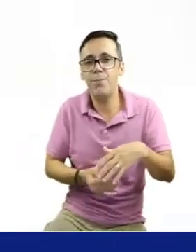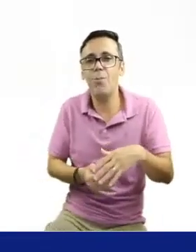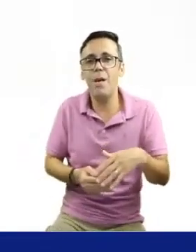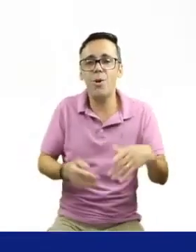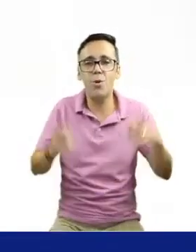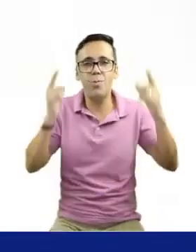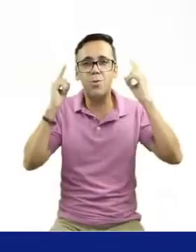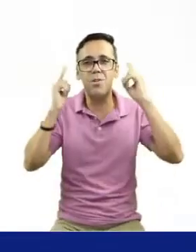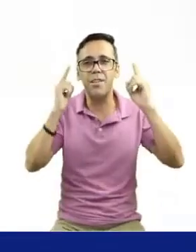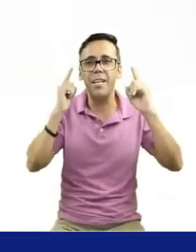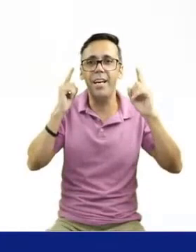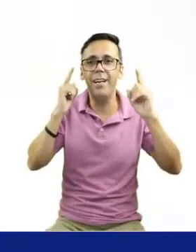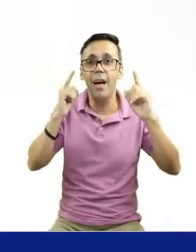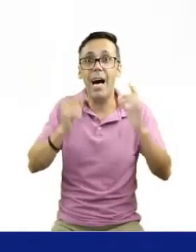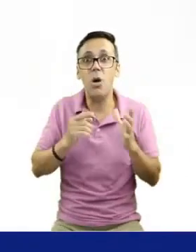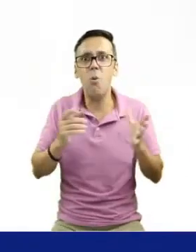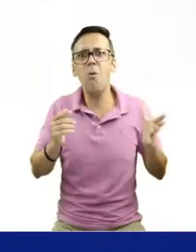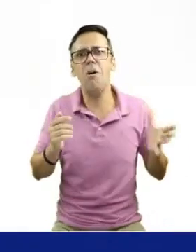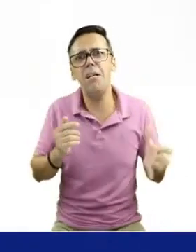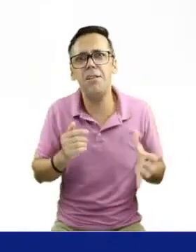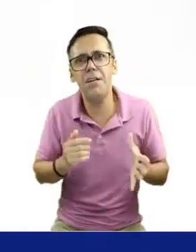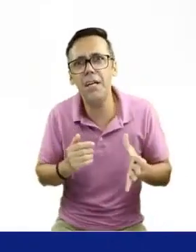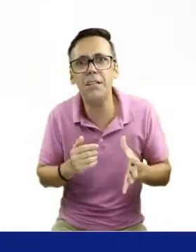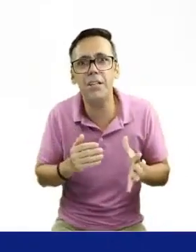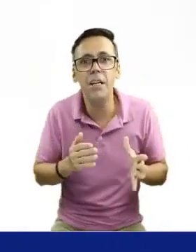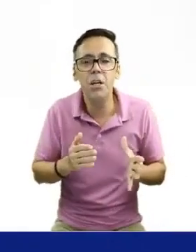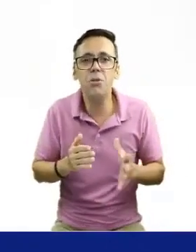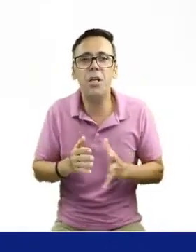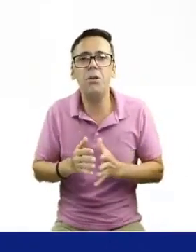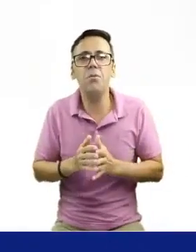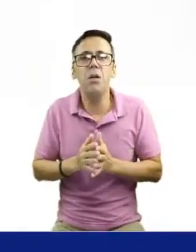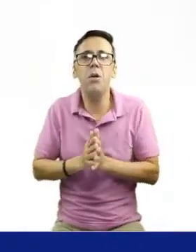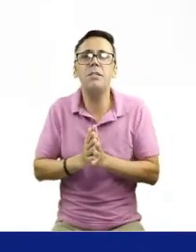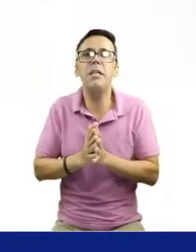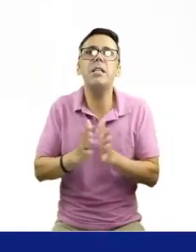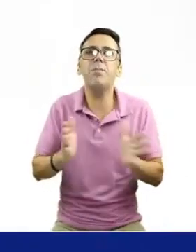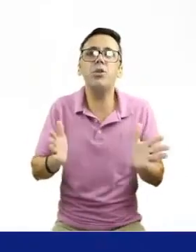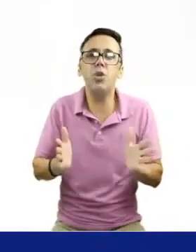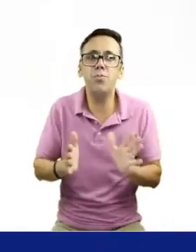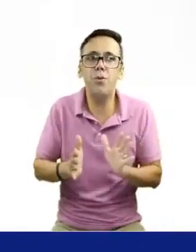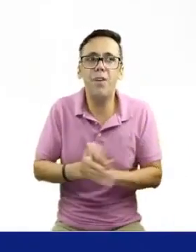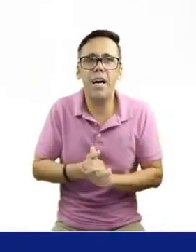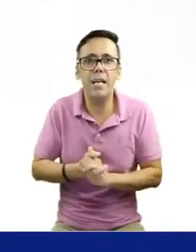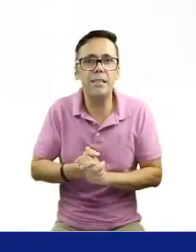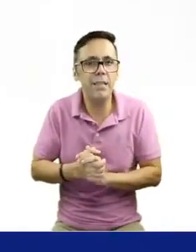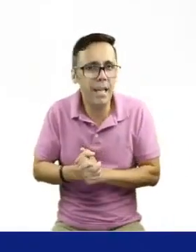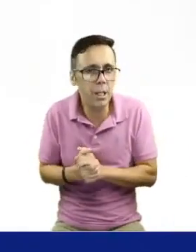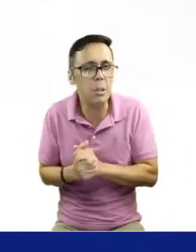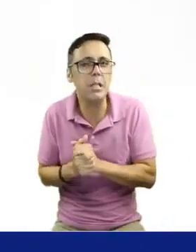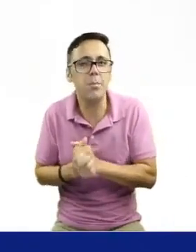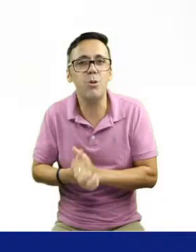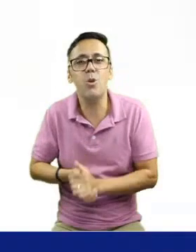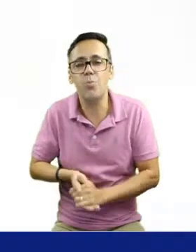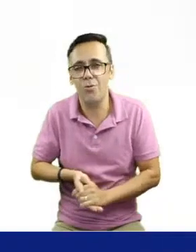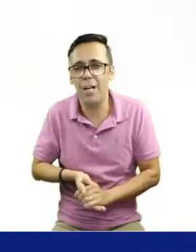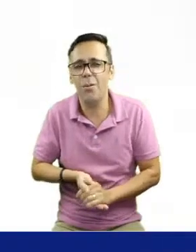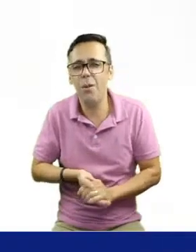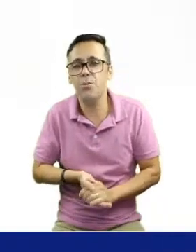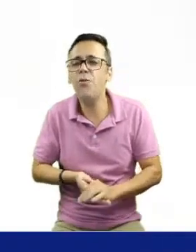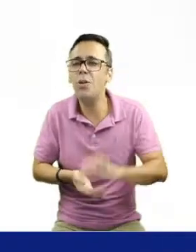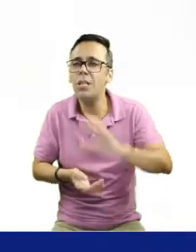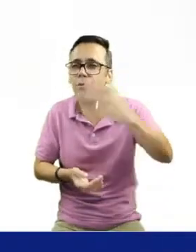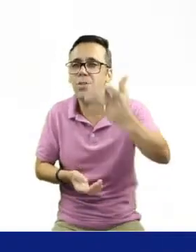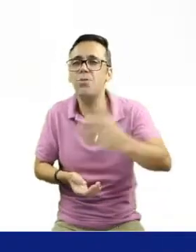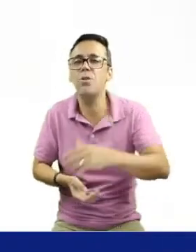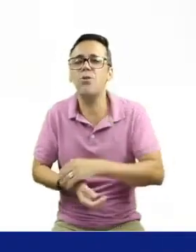esse esse problema de algumas pessoas têm né a concorrência é grande eu tenho 80 pessoas por vagas Será que 80 pessoas